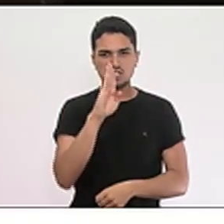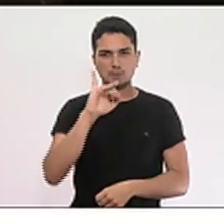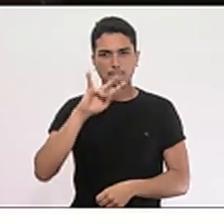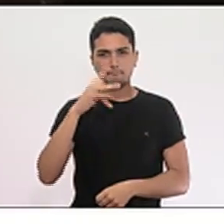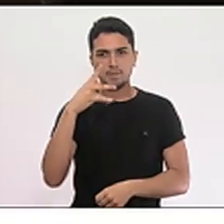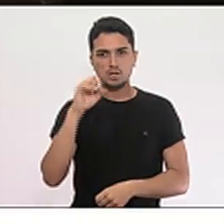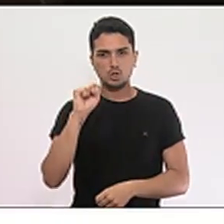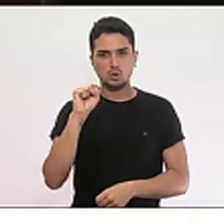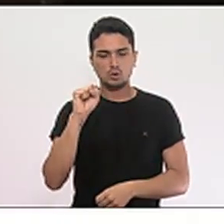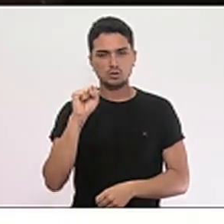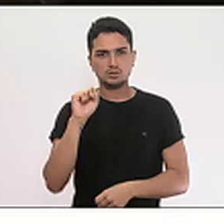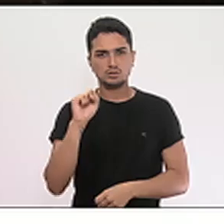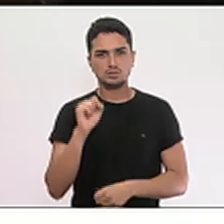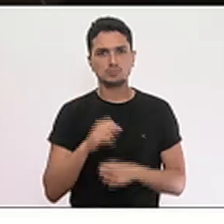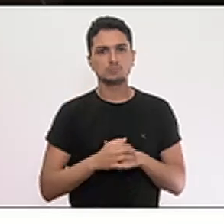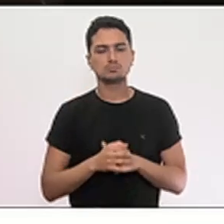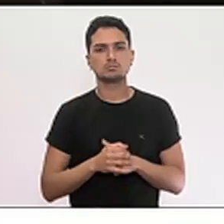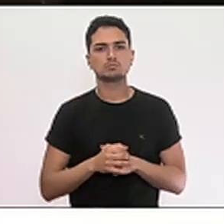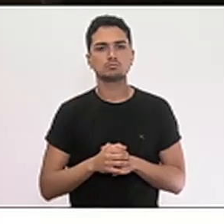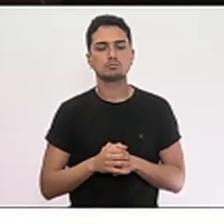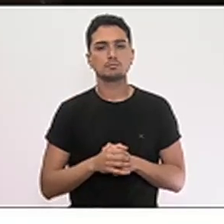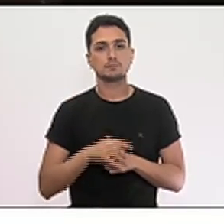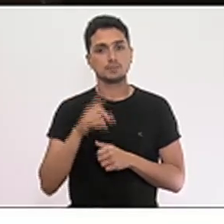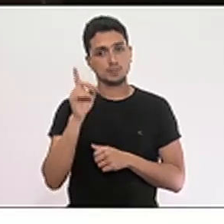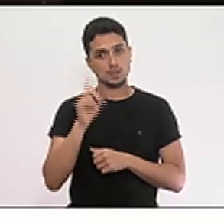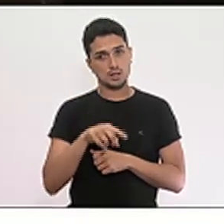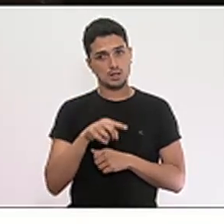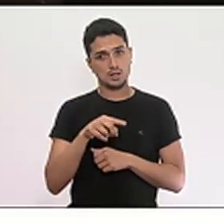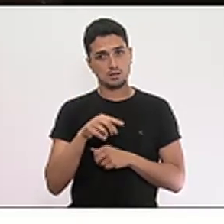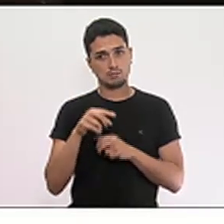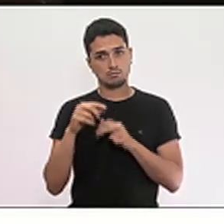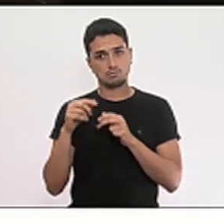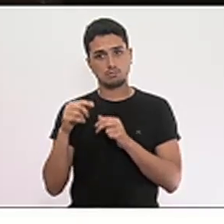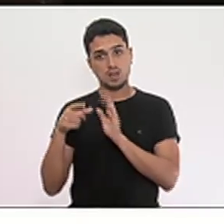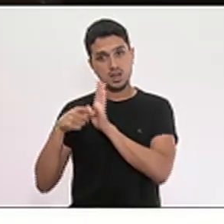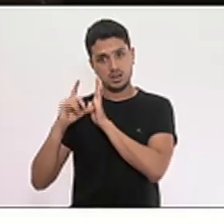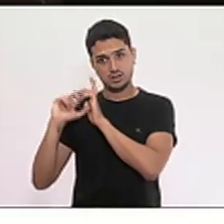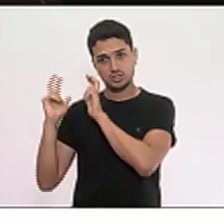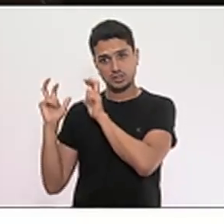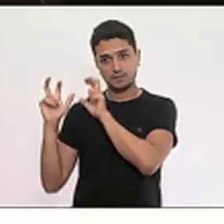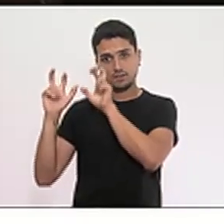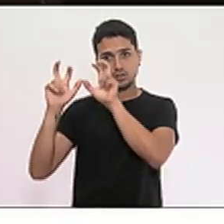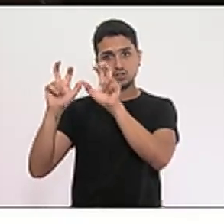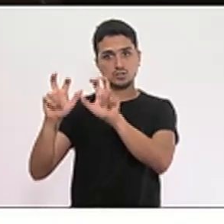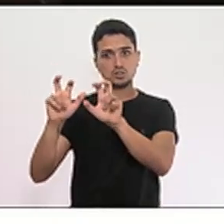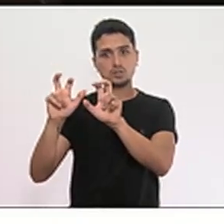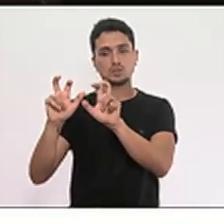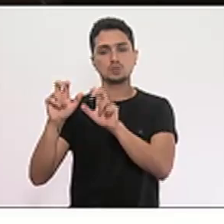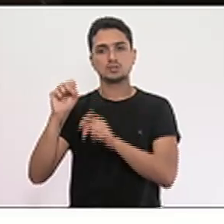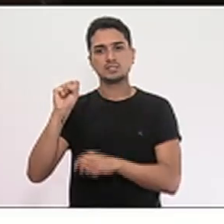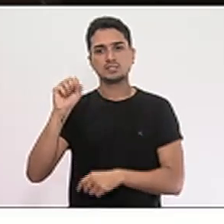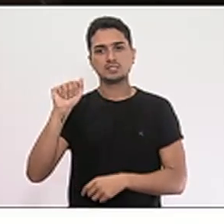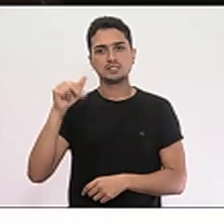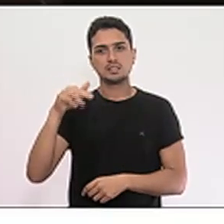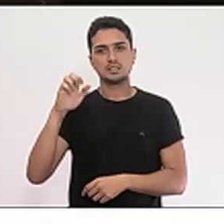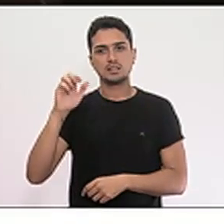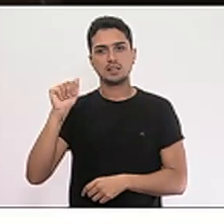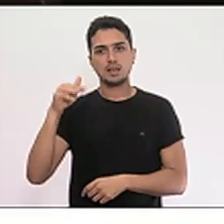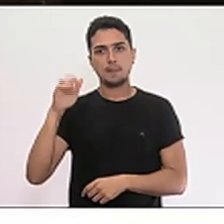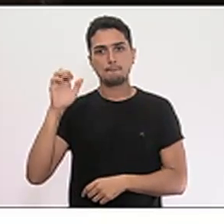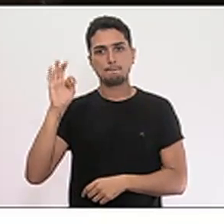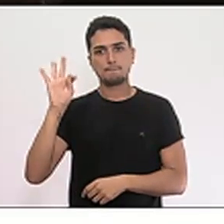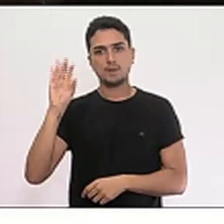4 bilhões de reais, que seriam investidos em saneamento, em área necessitada, em área carente, em área